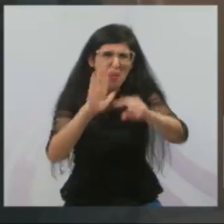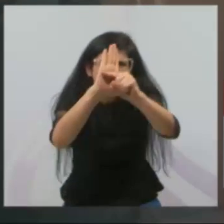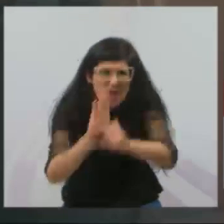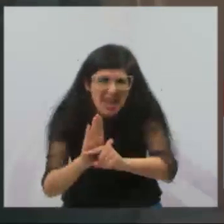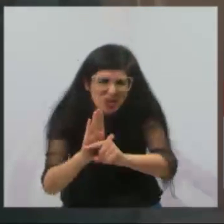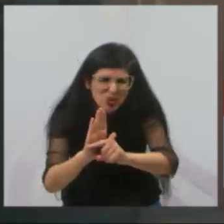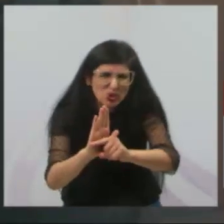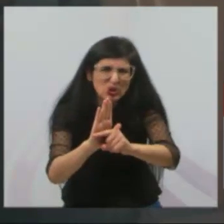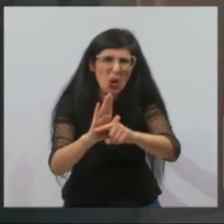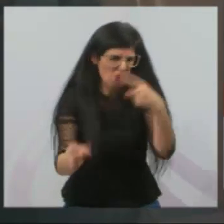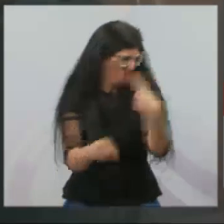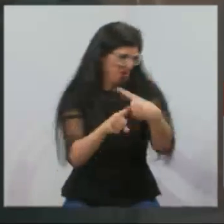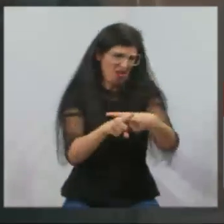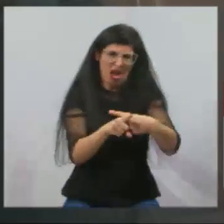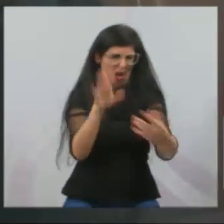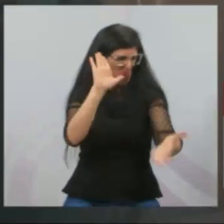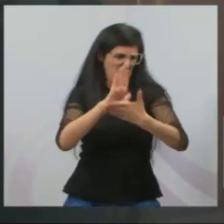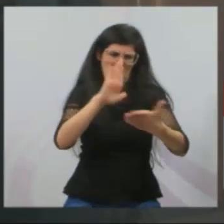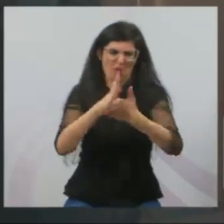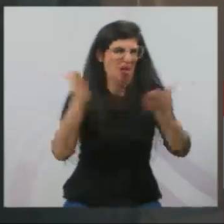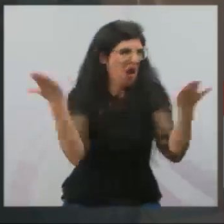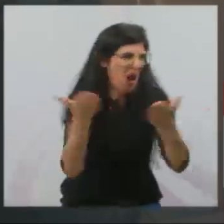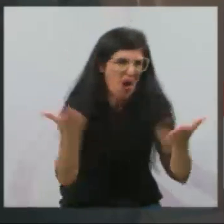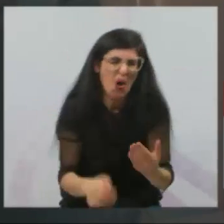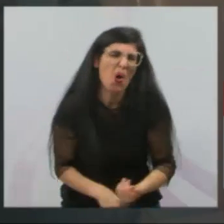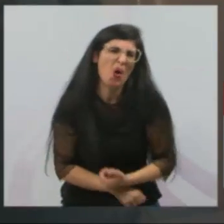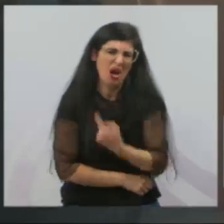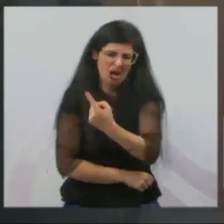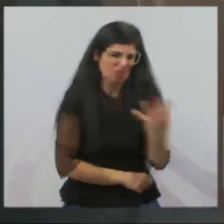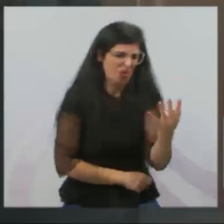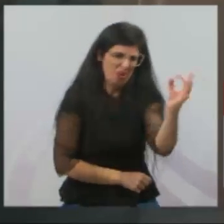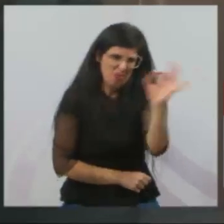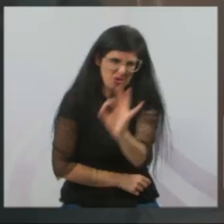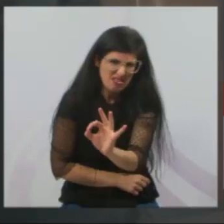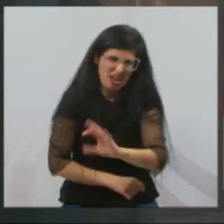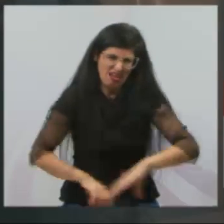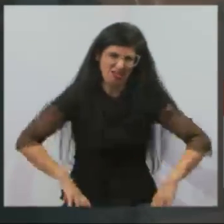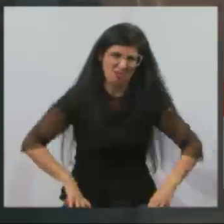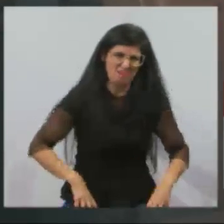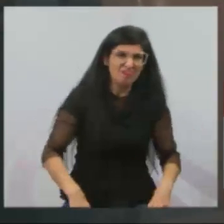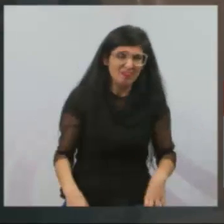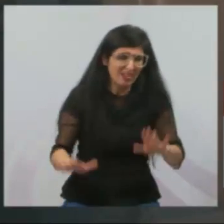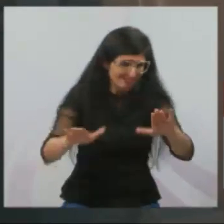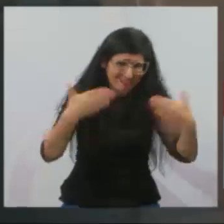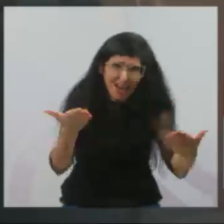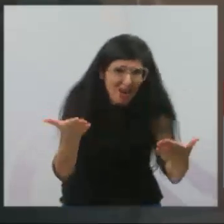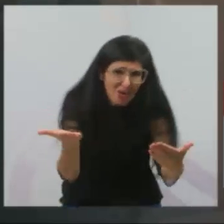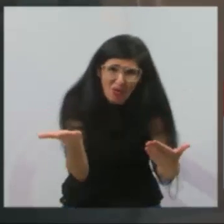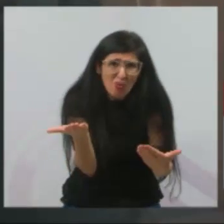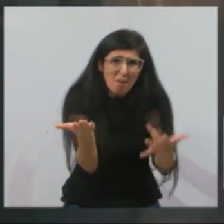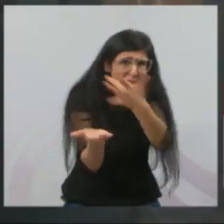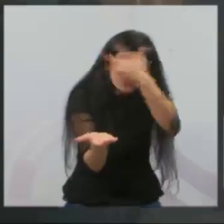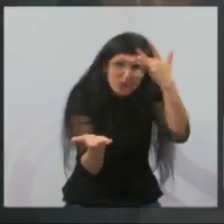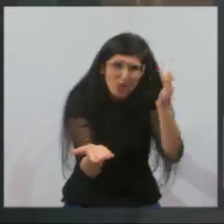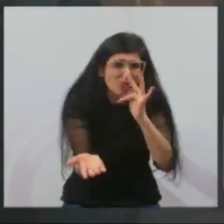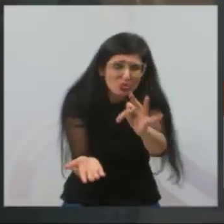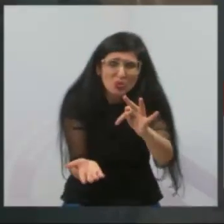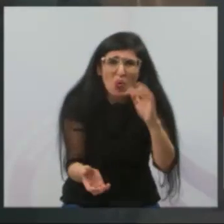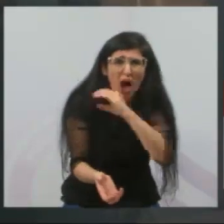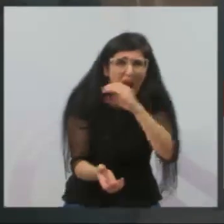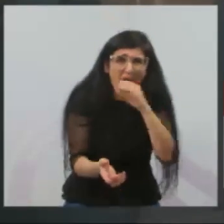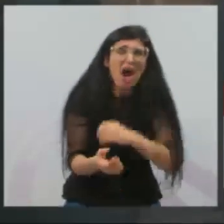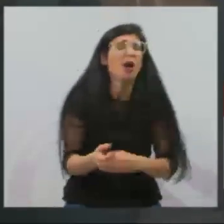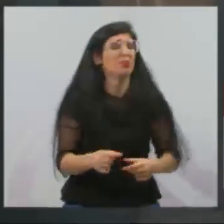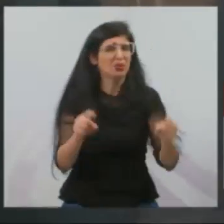depois, né, para que a gente possa dialogar com ele? Então, na verdade, esse não é o momento de a gente impor uma